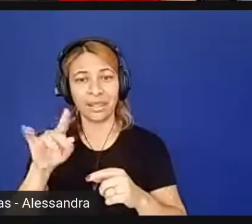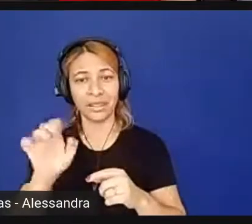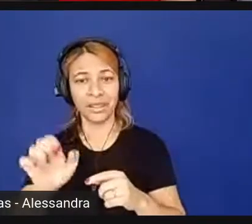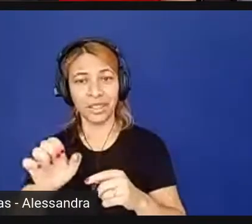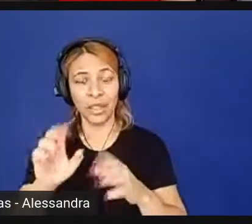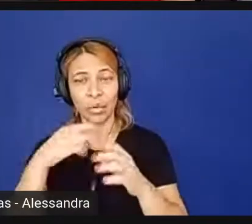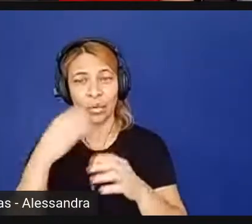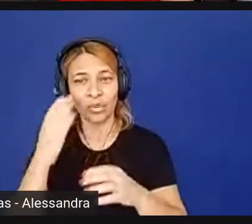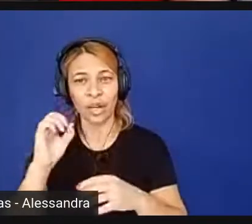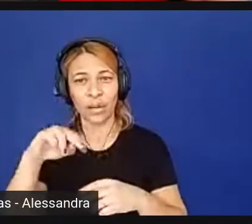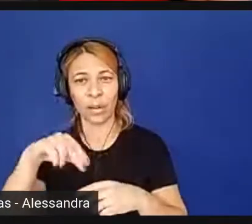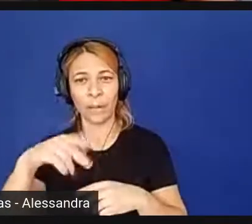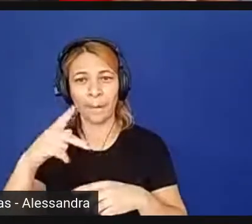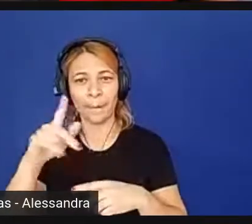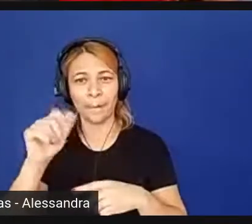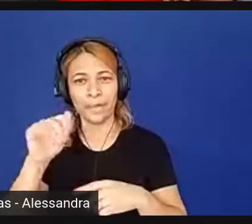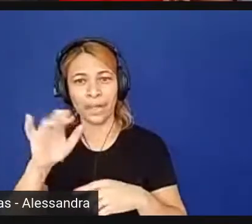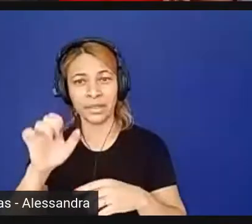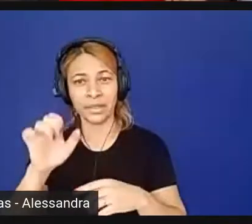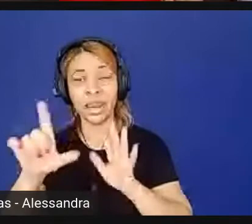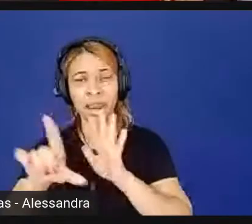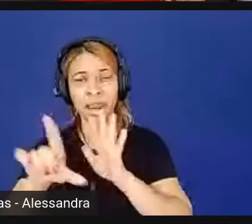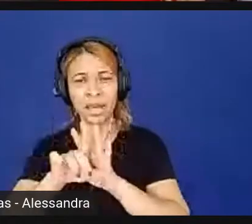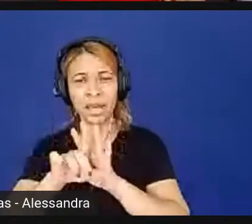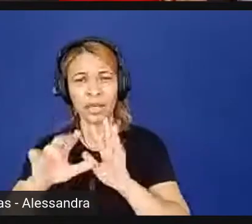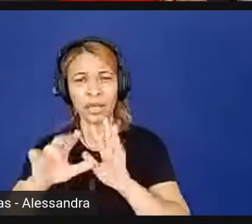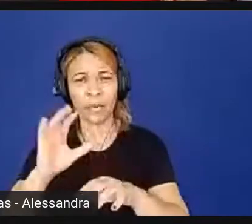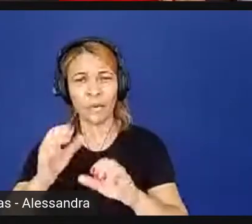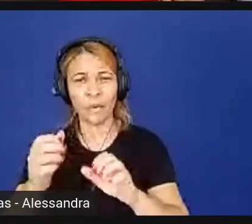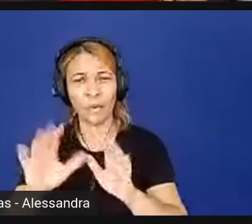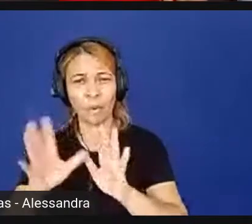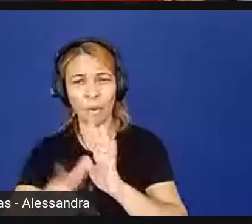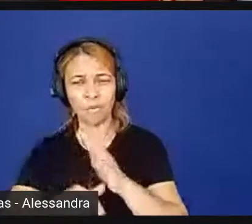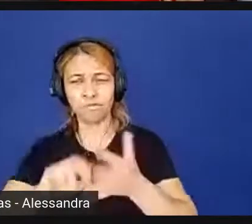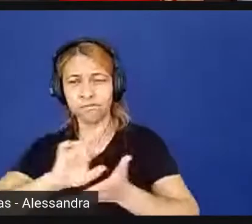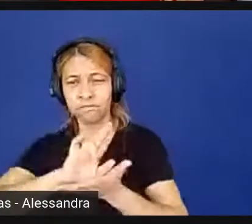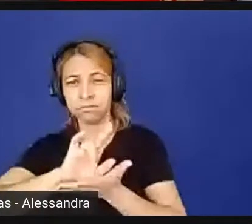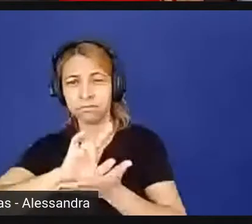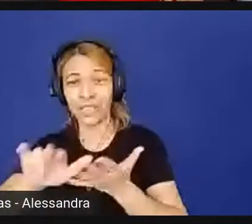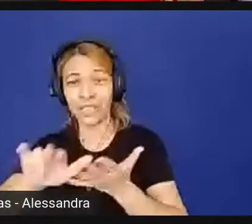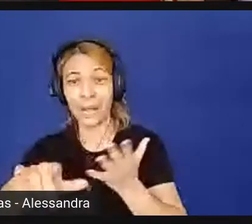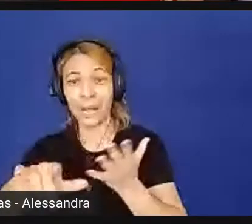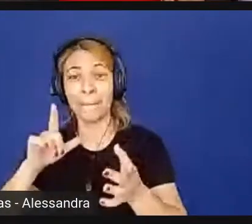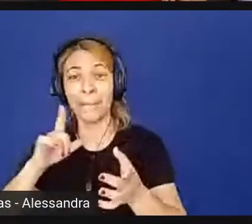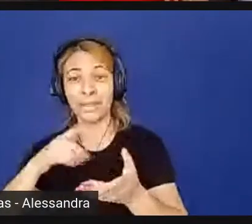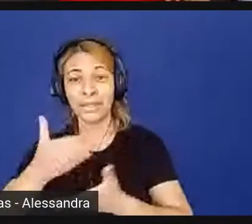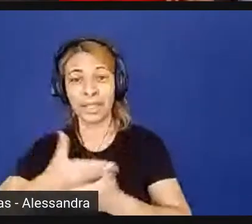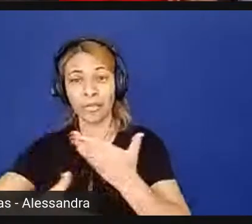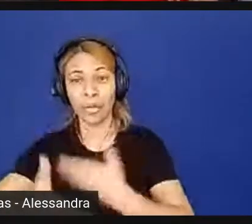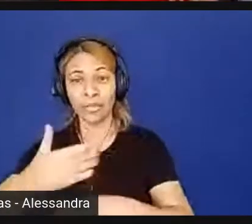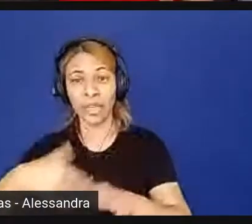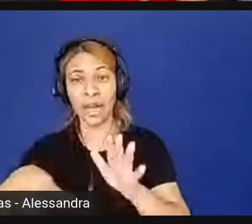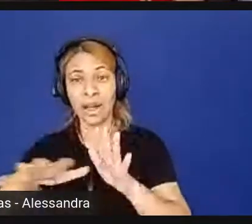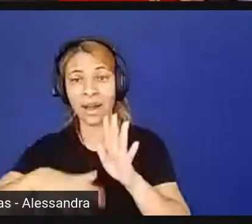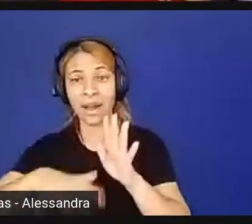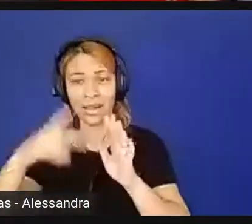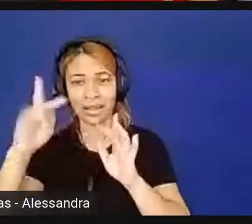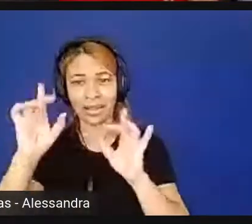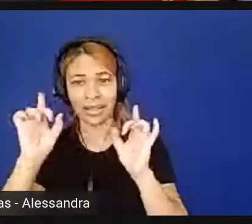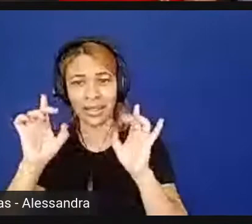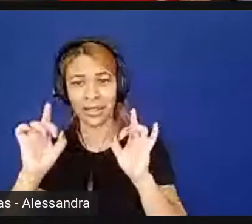lei de improbidade, a gente pensa na lei anticorrupção, mas o compliance vai envolver também, por exemplo, a minha área de especialidade, que é o compliance